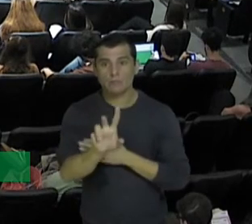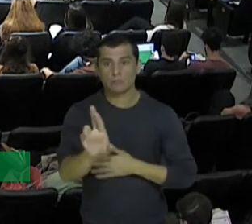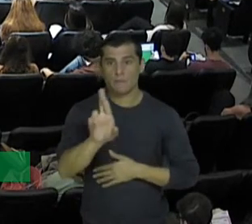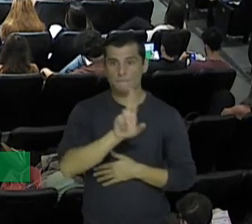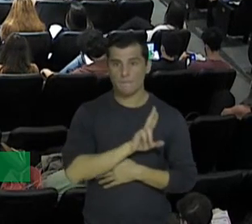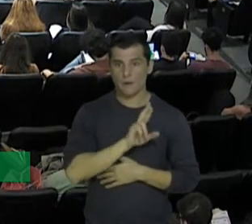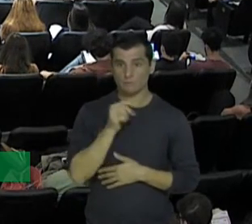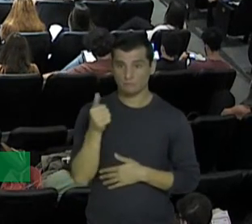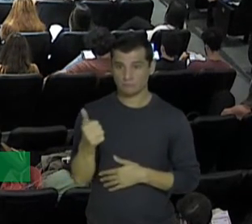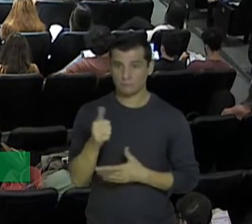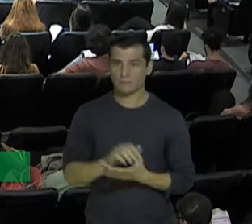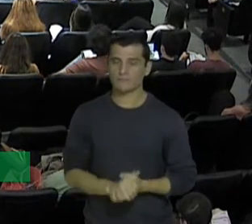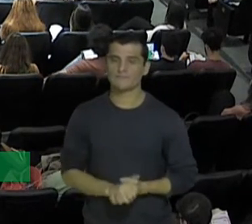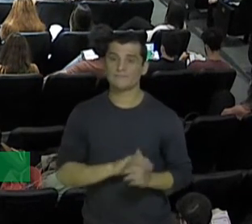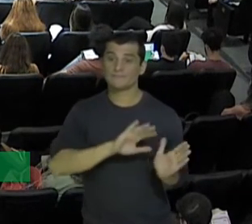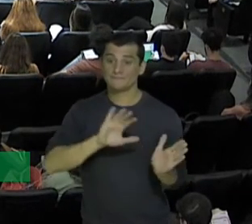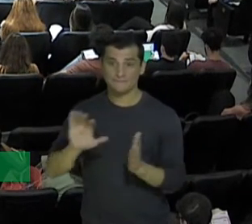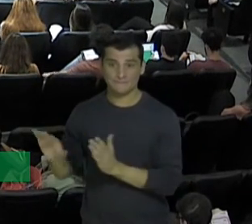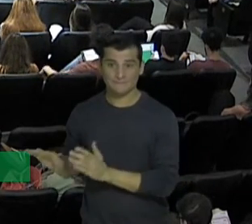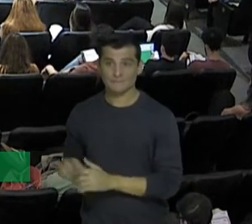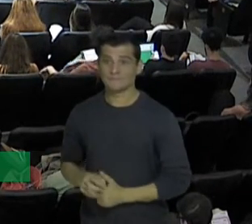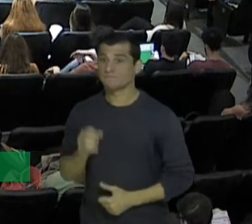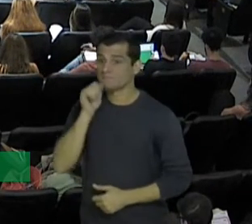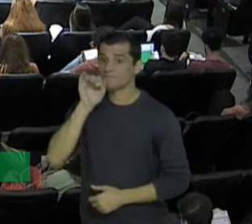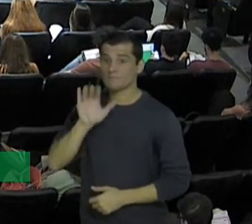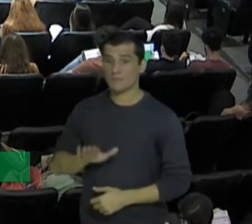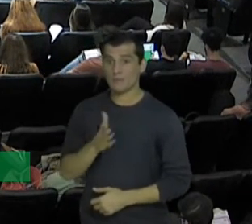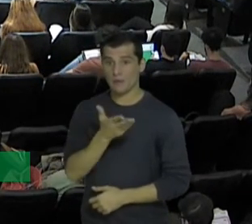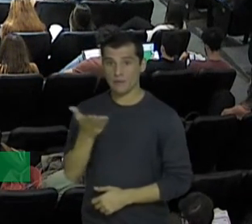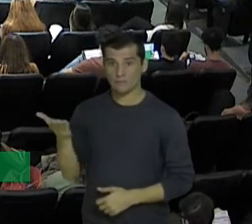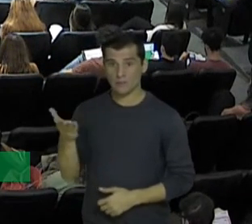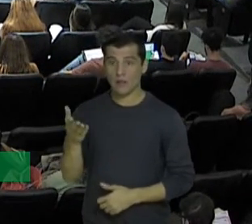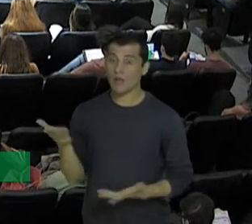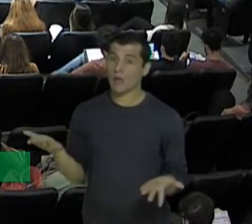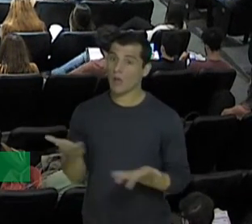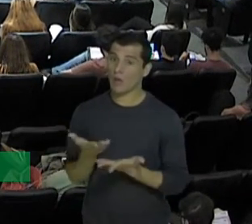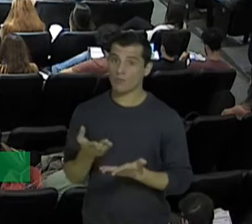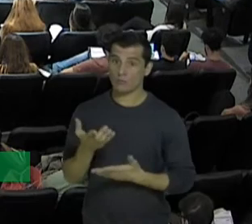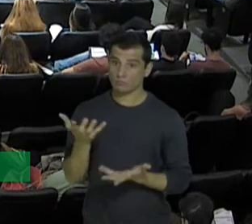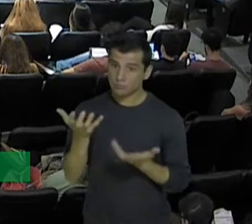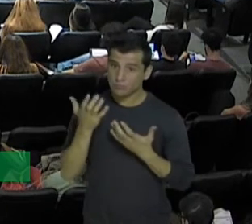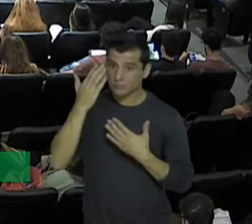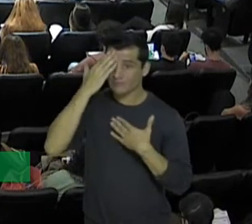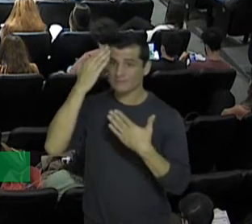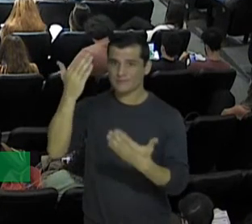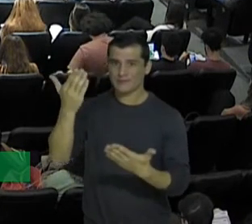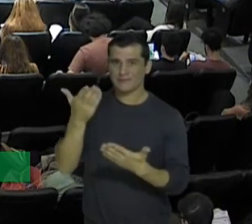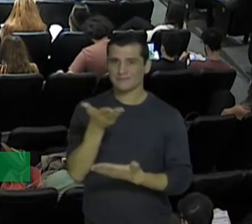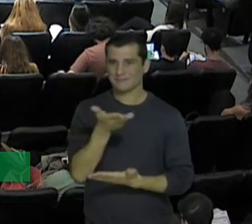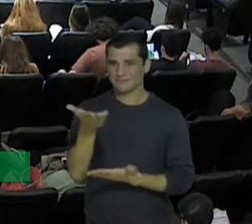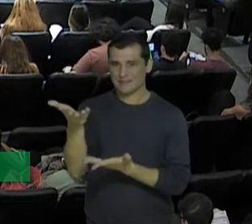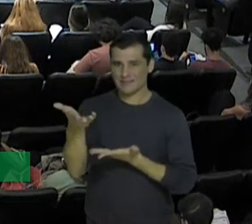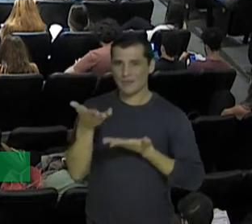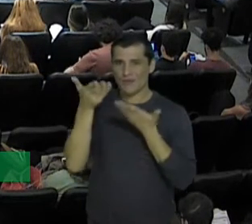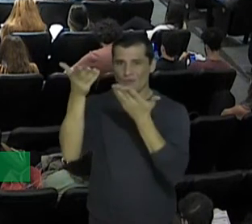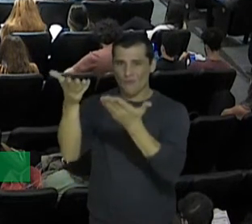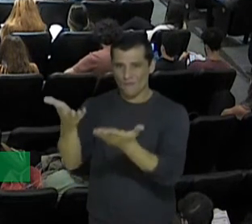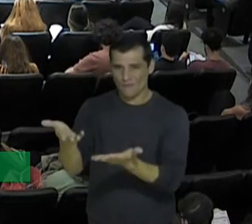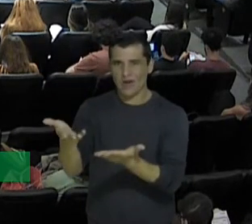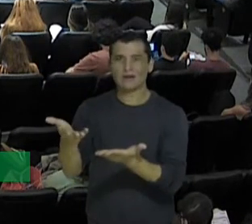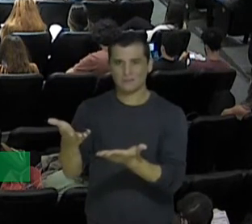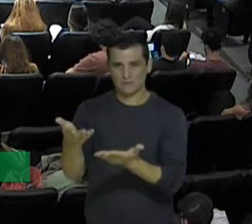tarde a todos e a todas queria em primeiro lugar Agradecer o convite agradecer o deputado Ivan